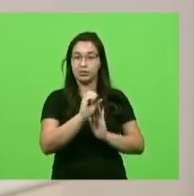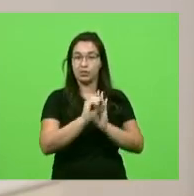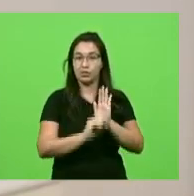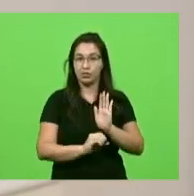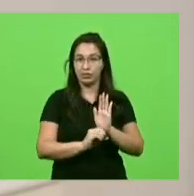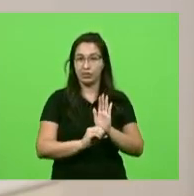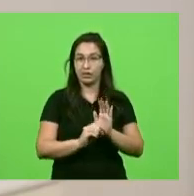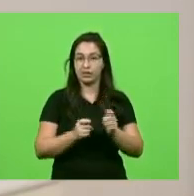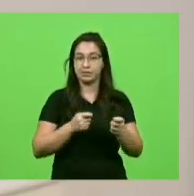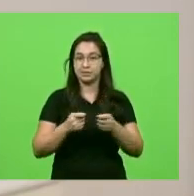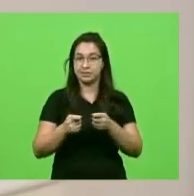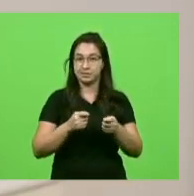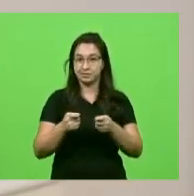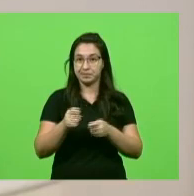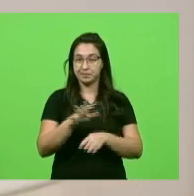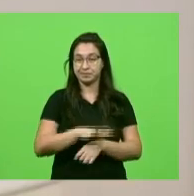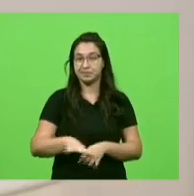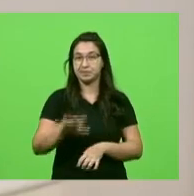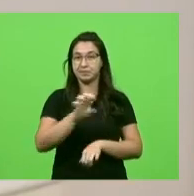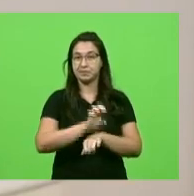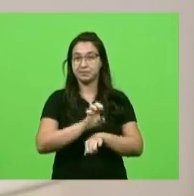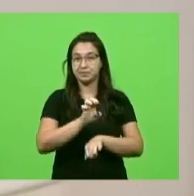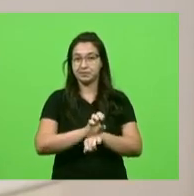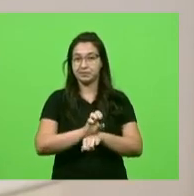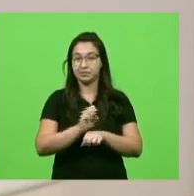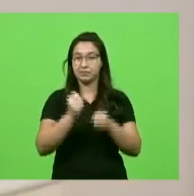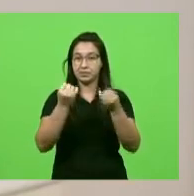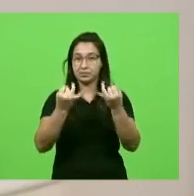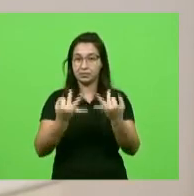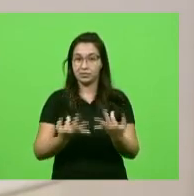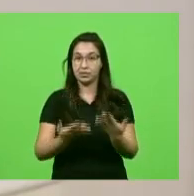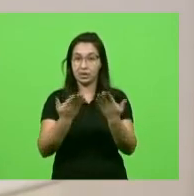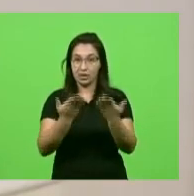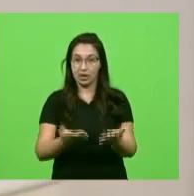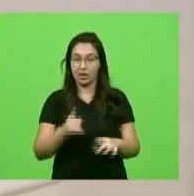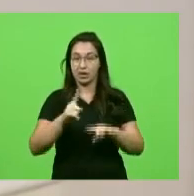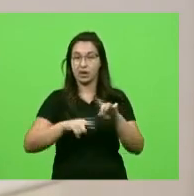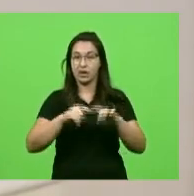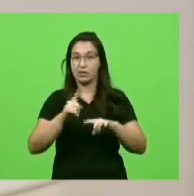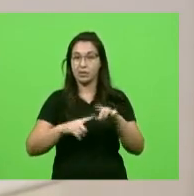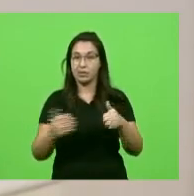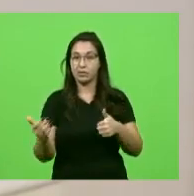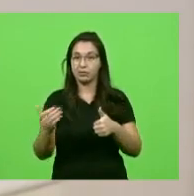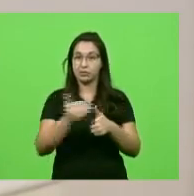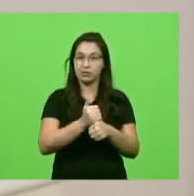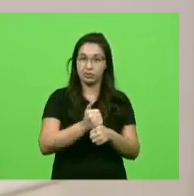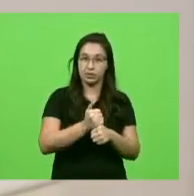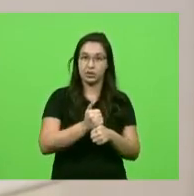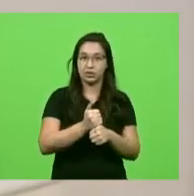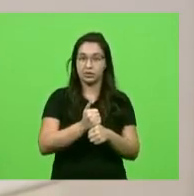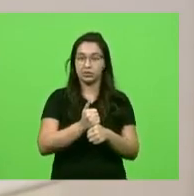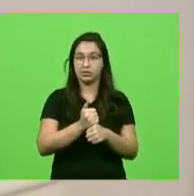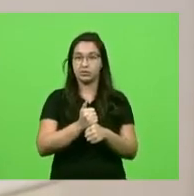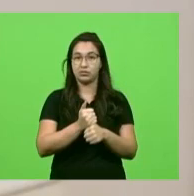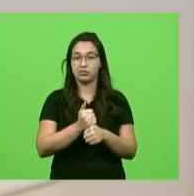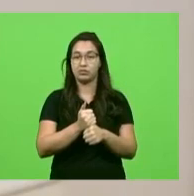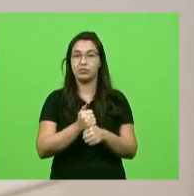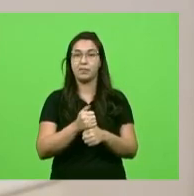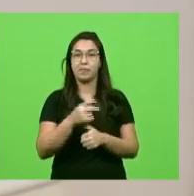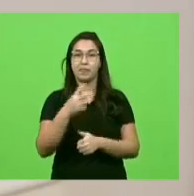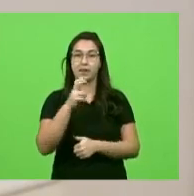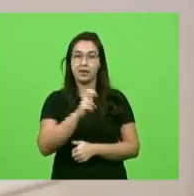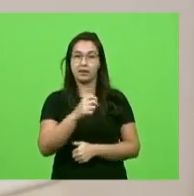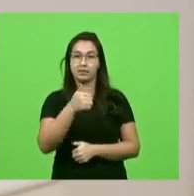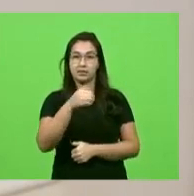Controladoria Geral do Estado, esclareceu que o equipamento substituído, qual seja modelo Shangri-La 510S,